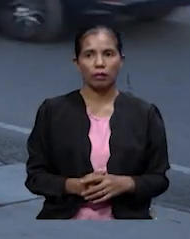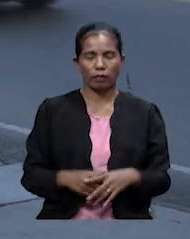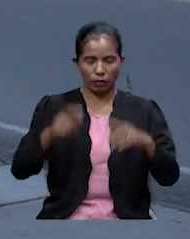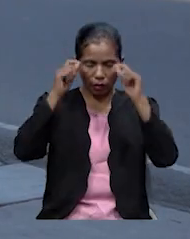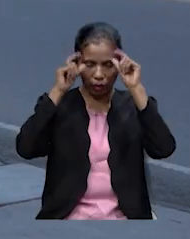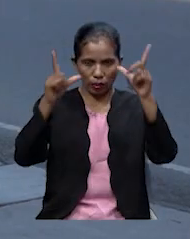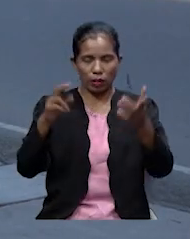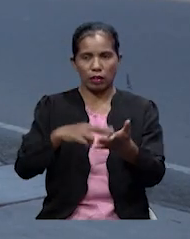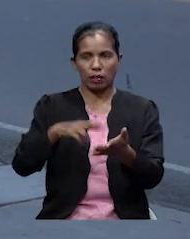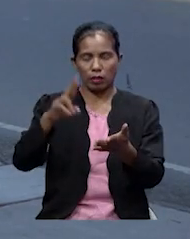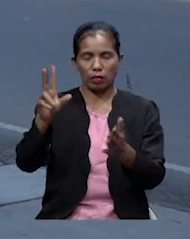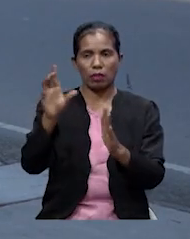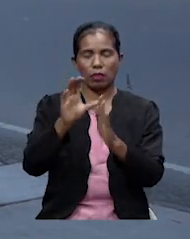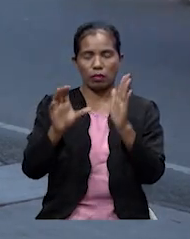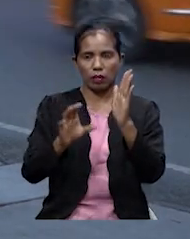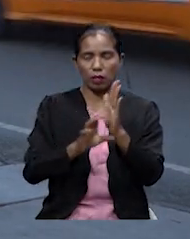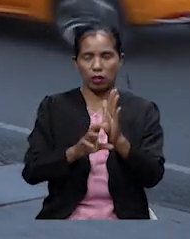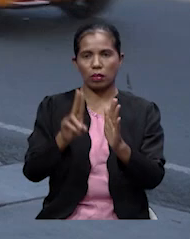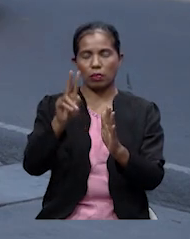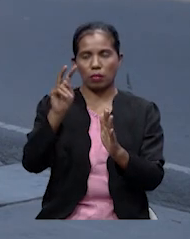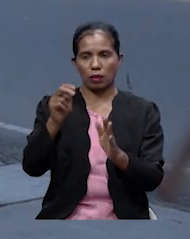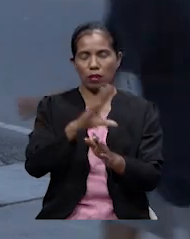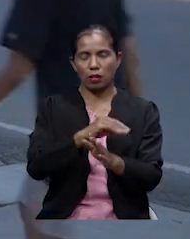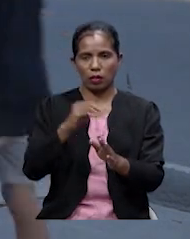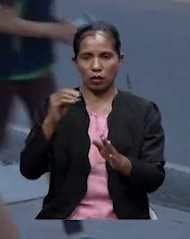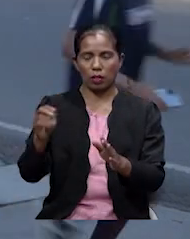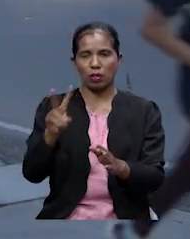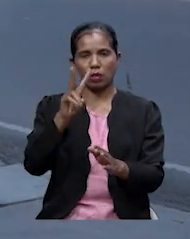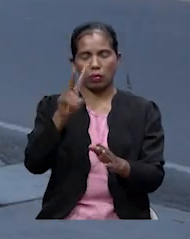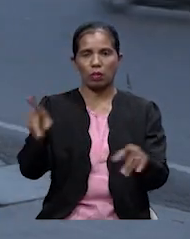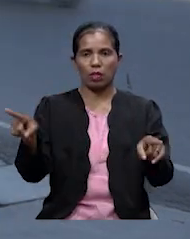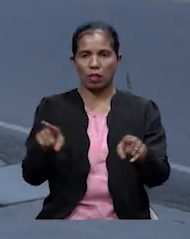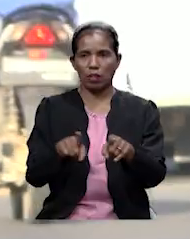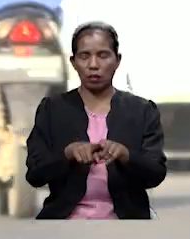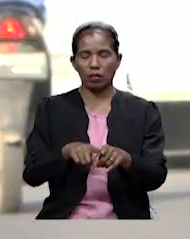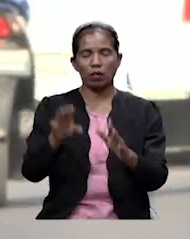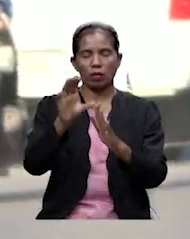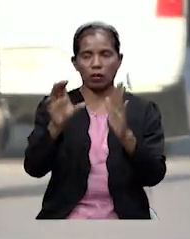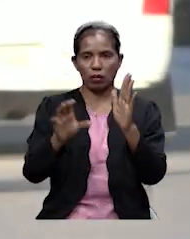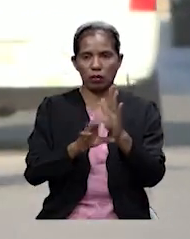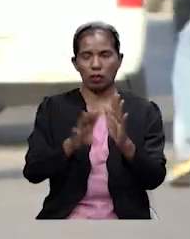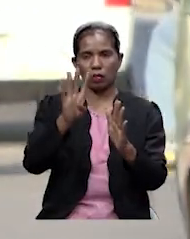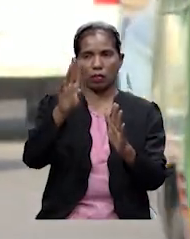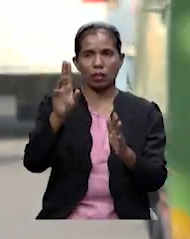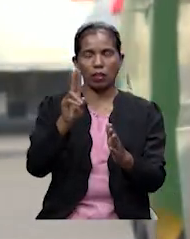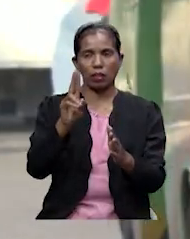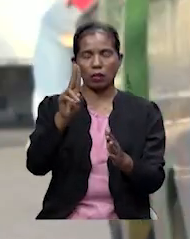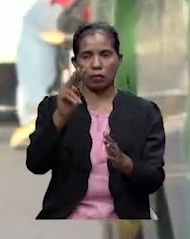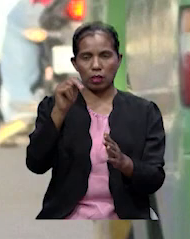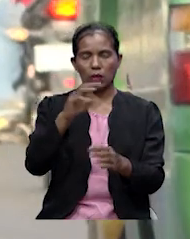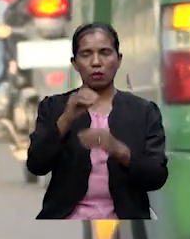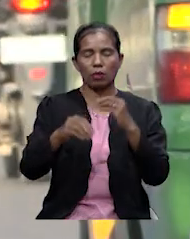Timor-Leste ratificou na Convenção Nações Unidas no Protocolo Rua Hanesan, Convenção Quadro Nações Unidas NIAN,